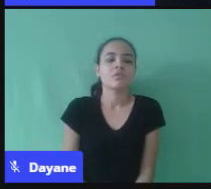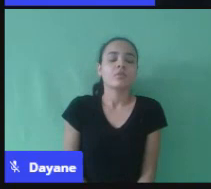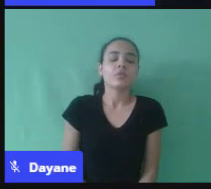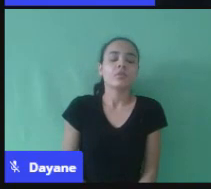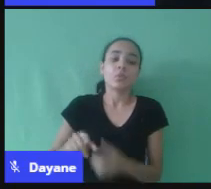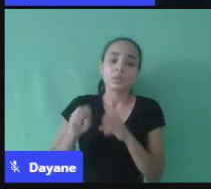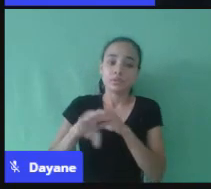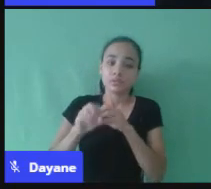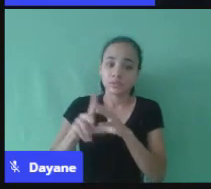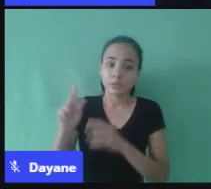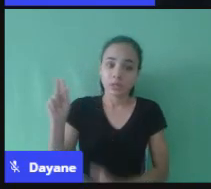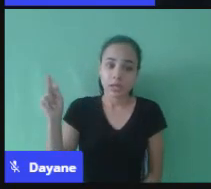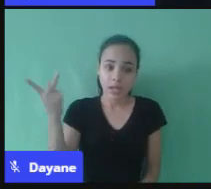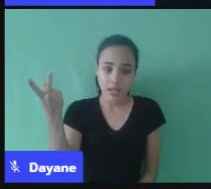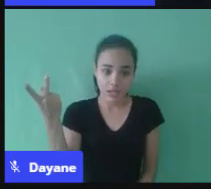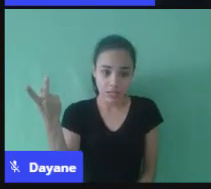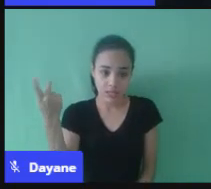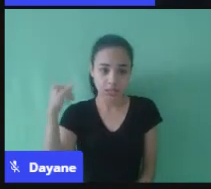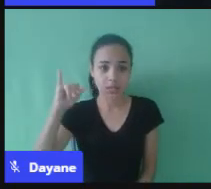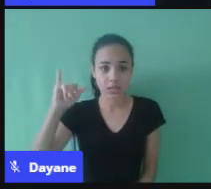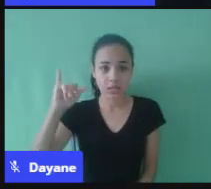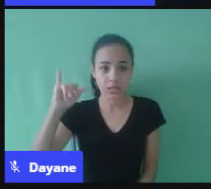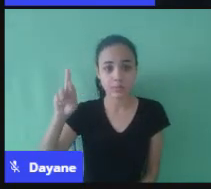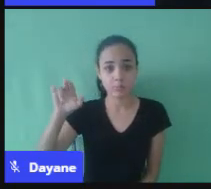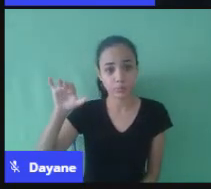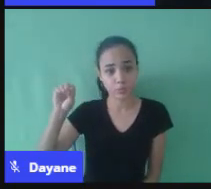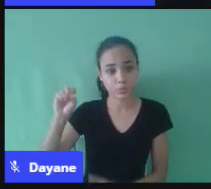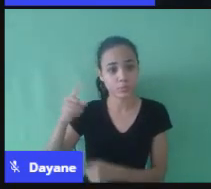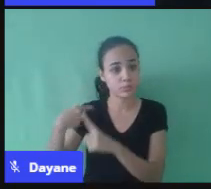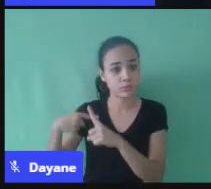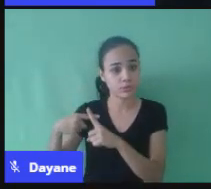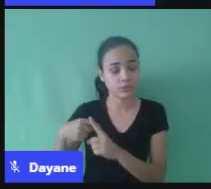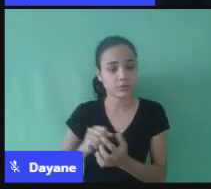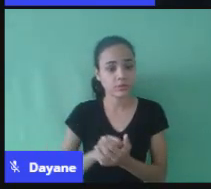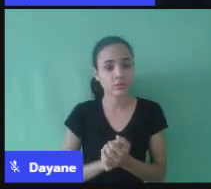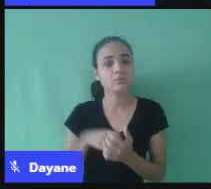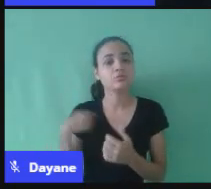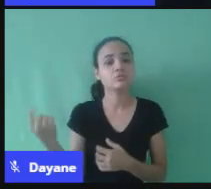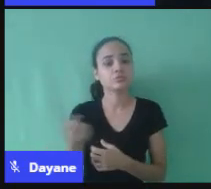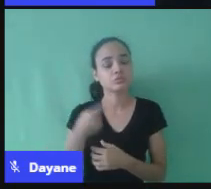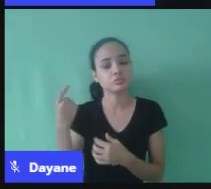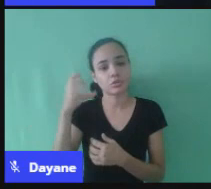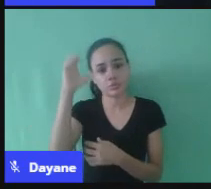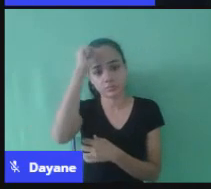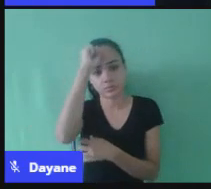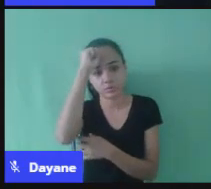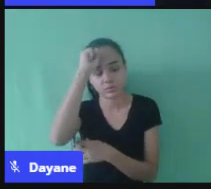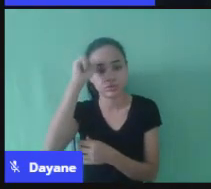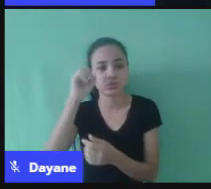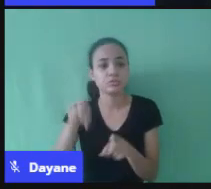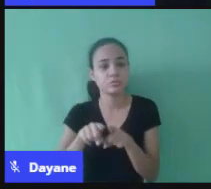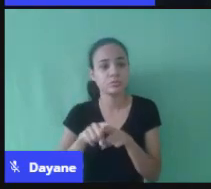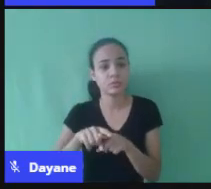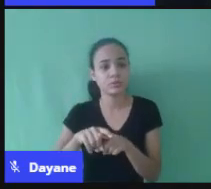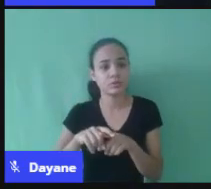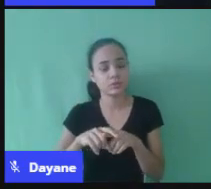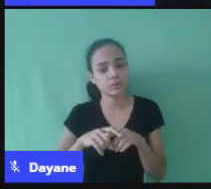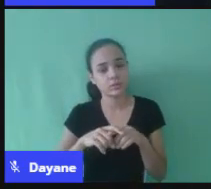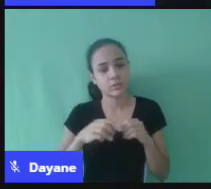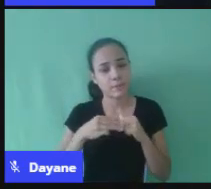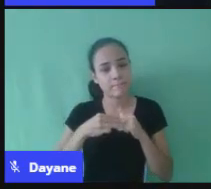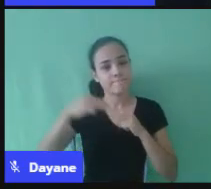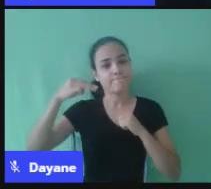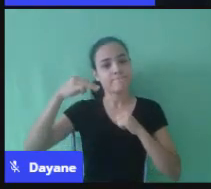porque todos somos aprendizes e mestres, consumidores e produtores de informação e